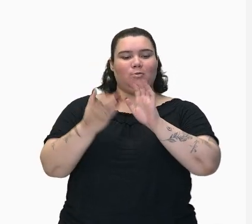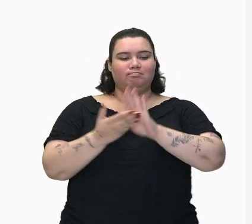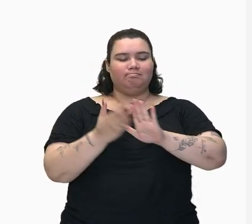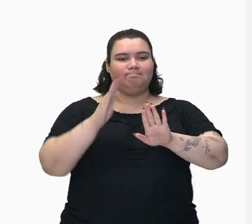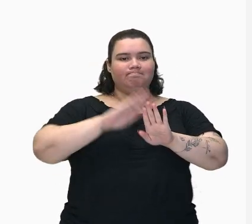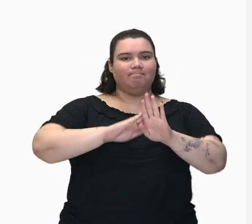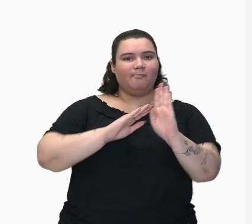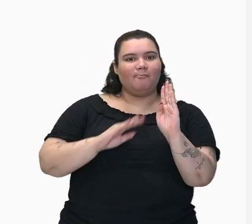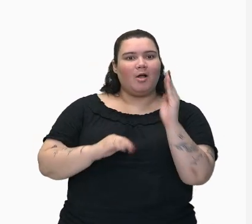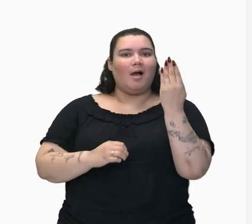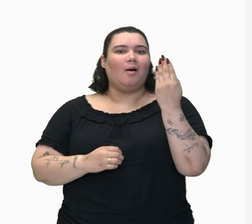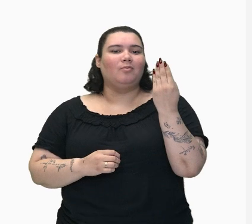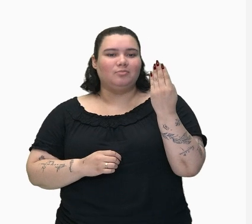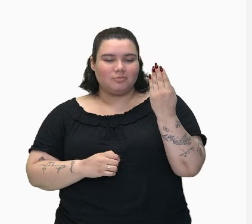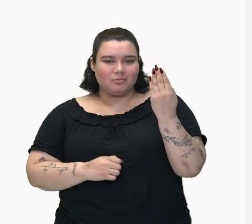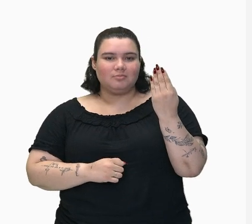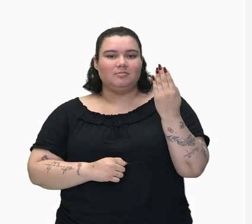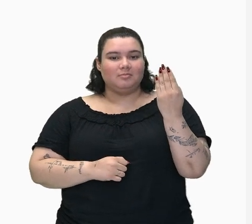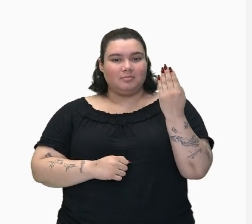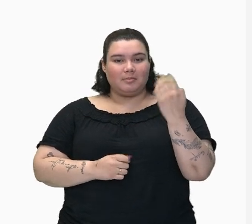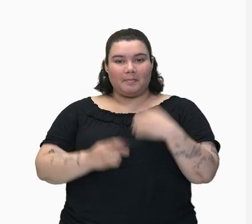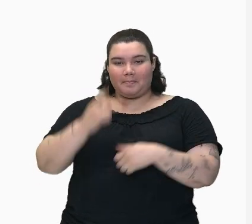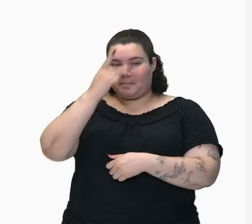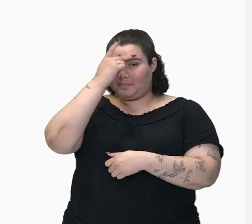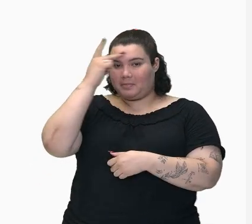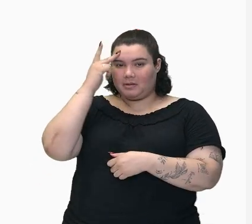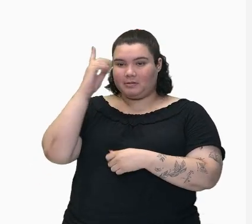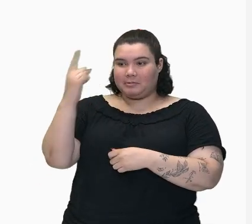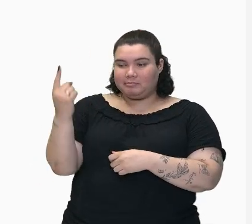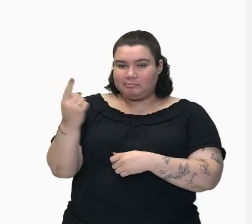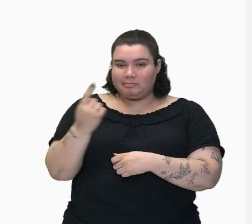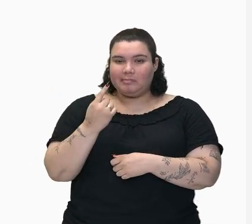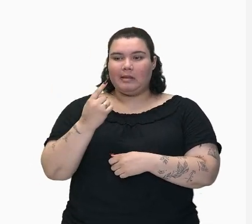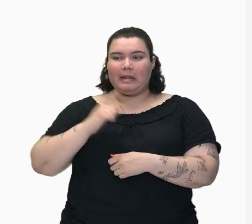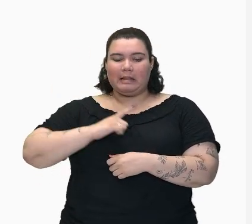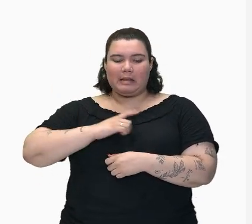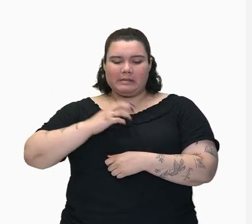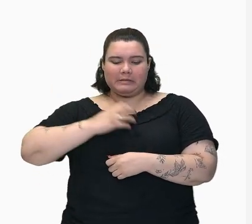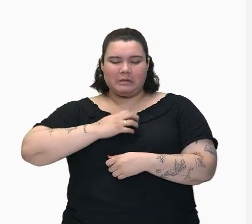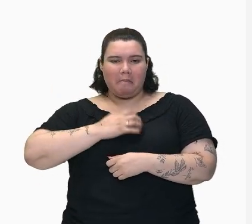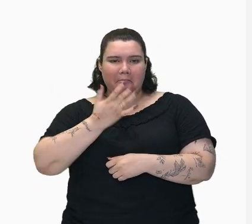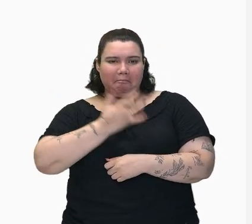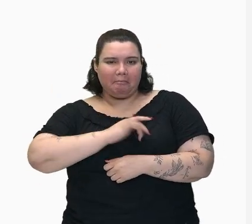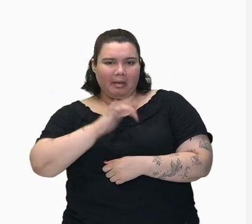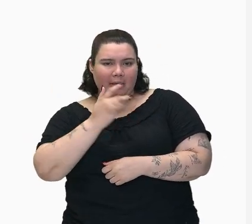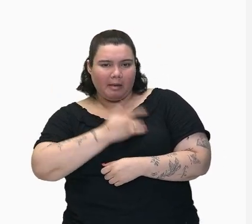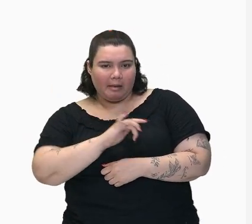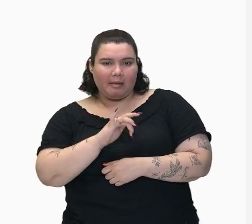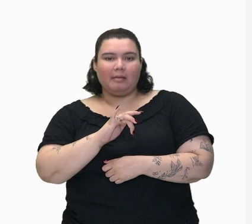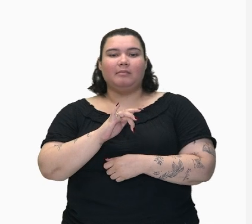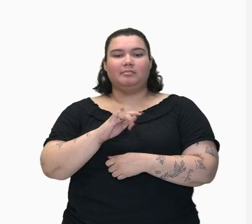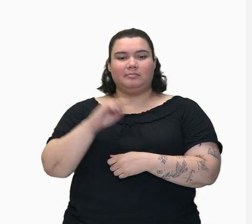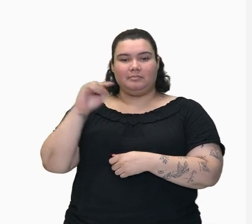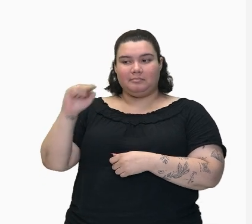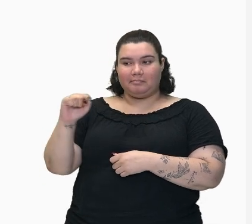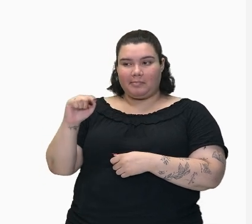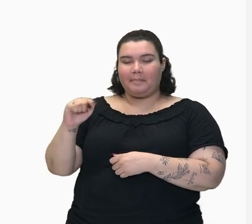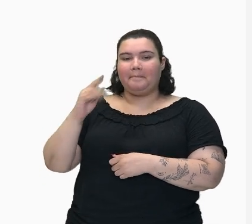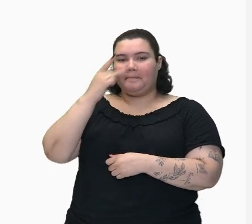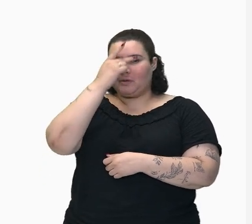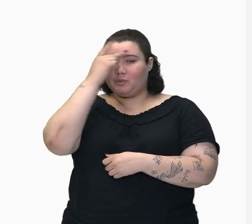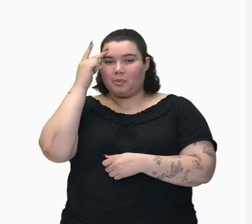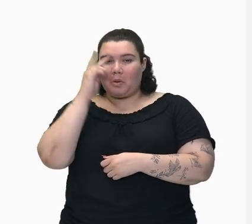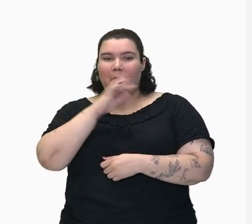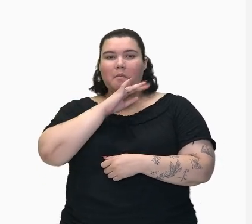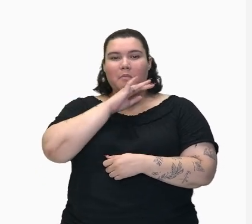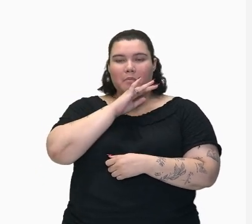apedreja. Se a alguém causa ainda pena a tua chaga, apedreja essa mão vil